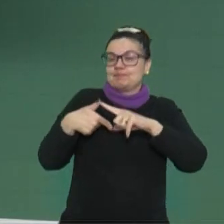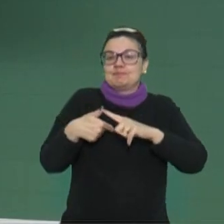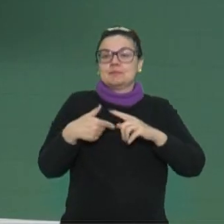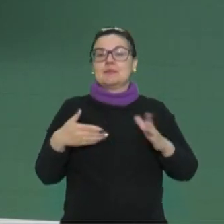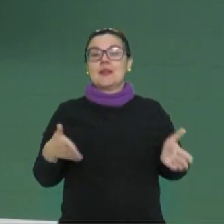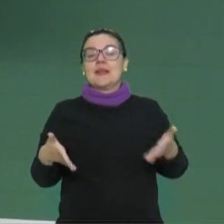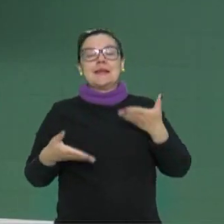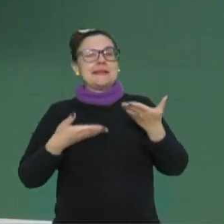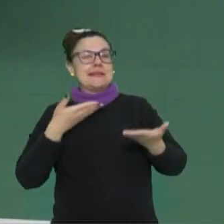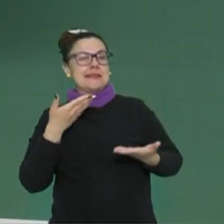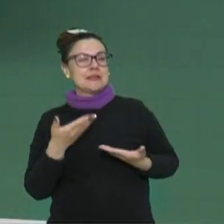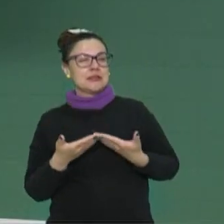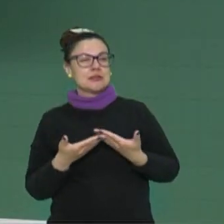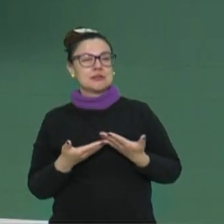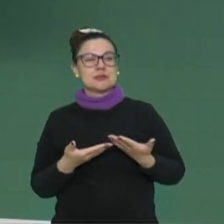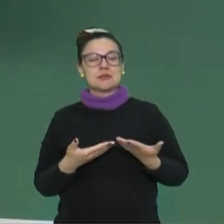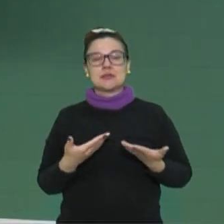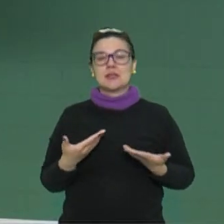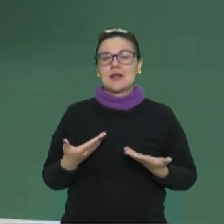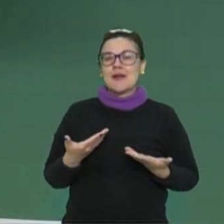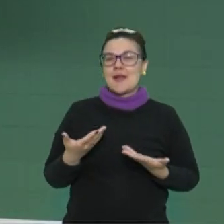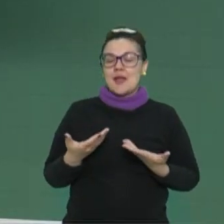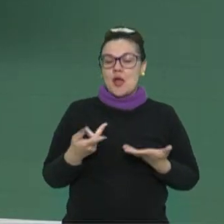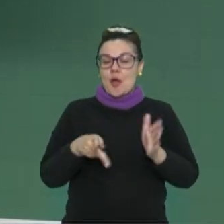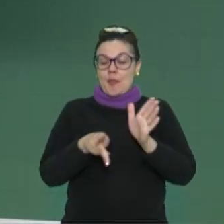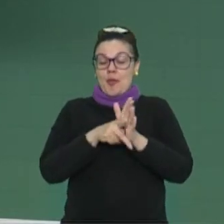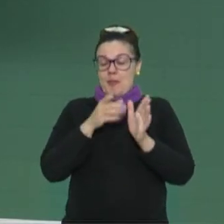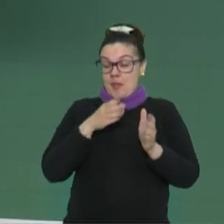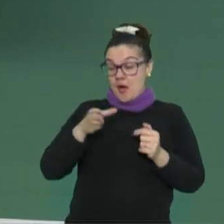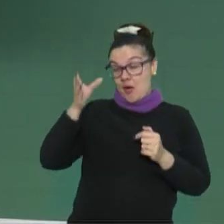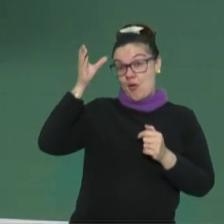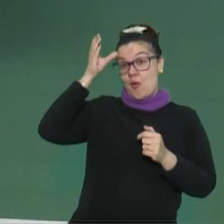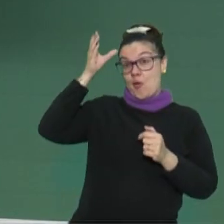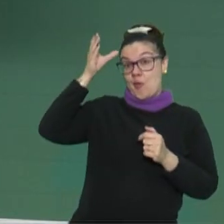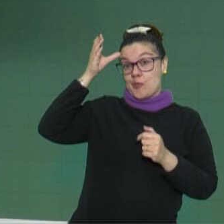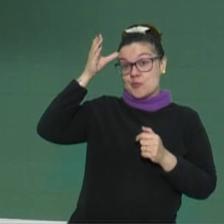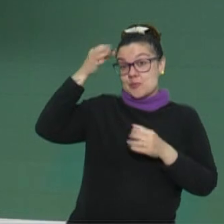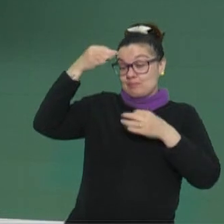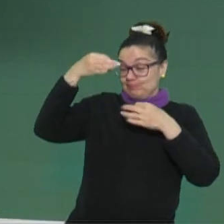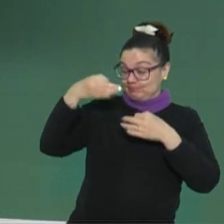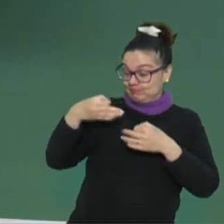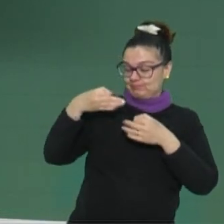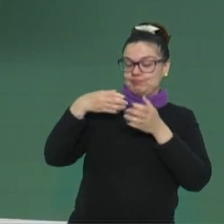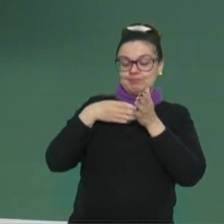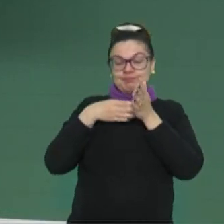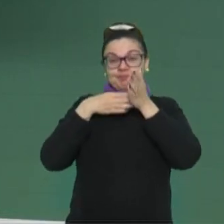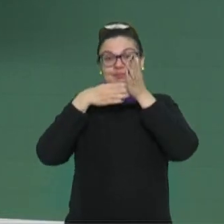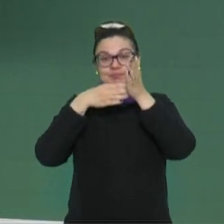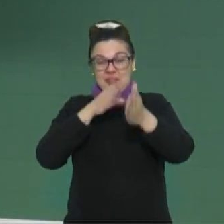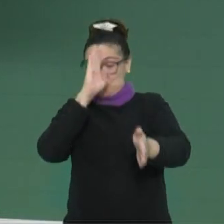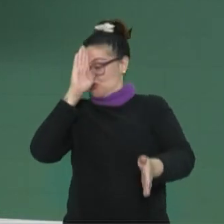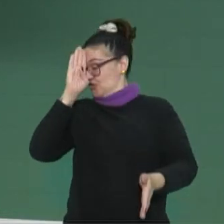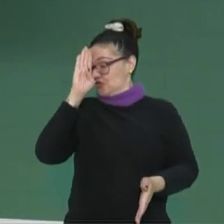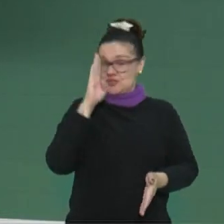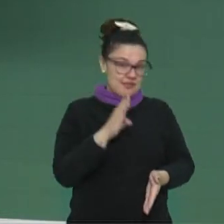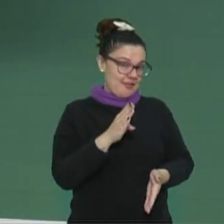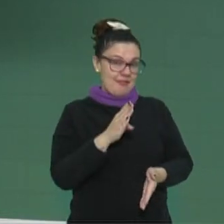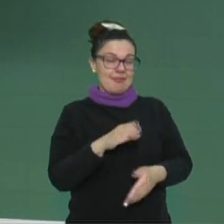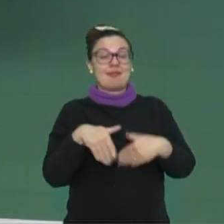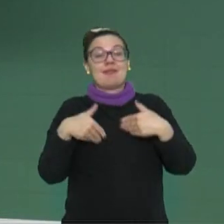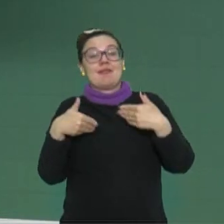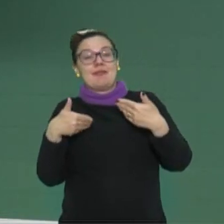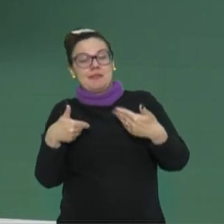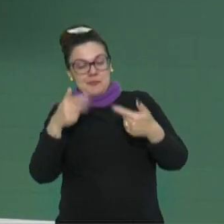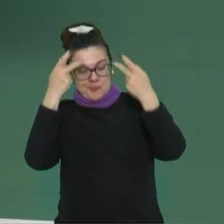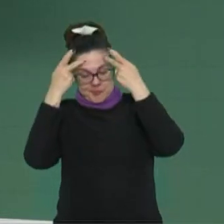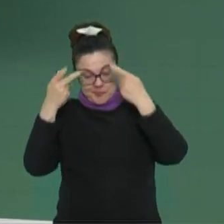questão de uma consciência muito prática, muito objetiva, que existe no